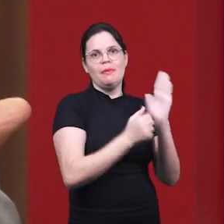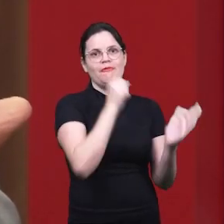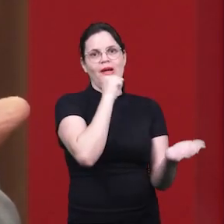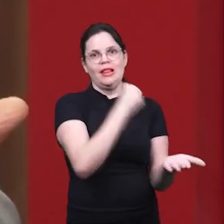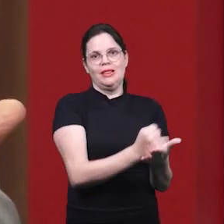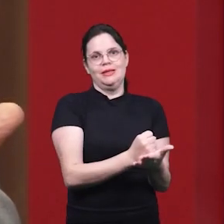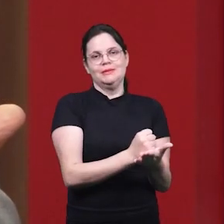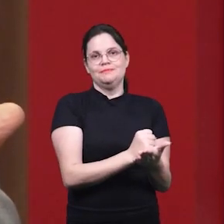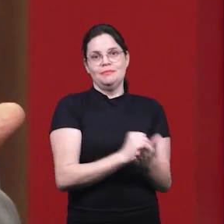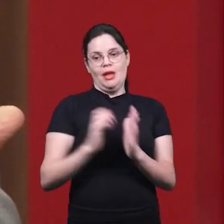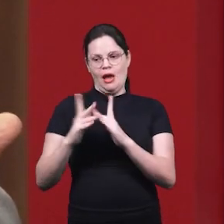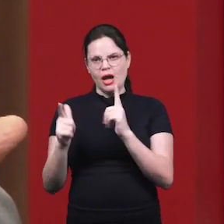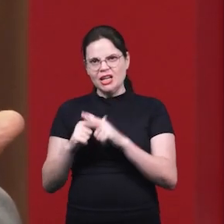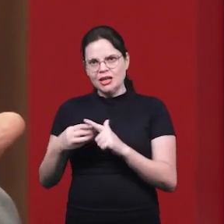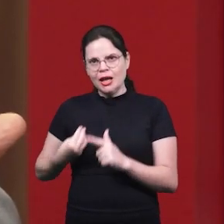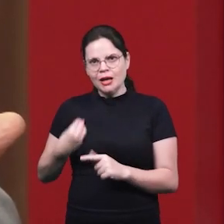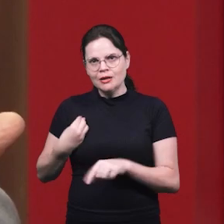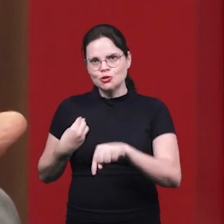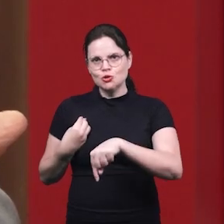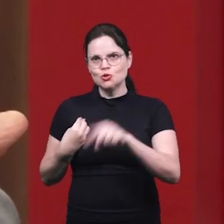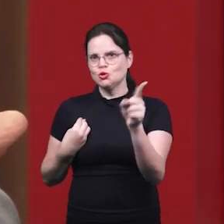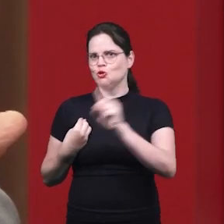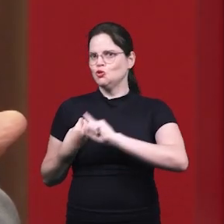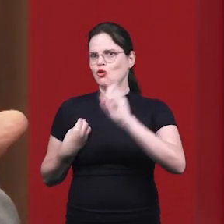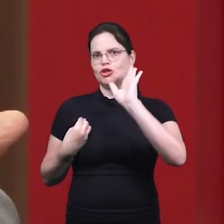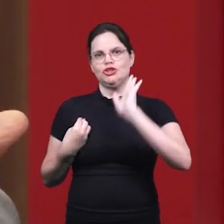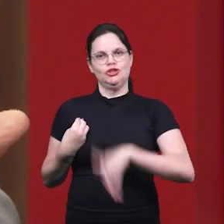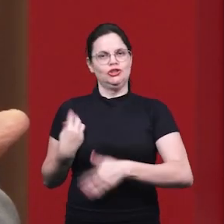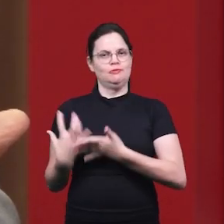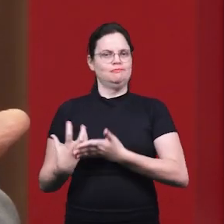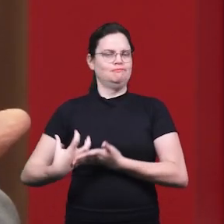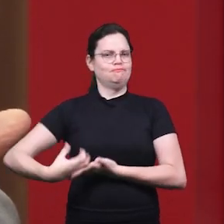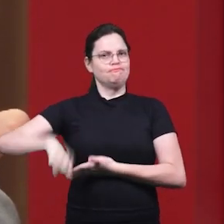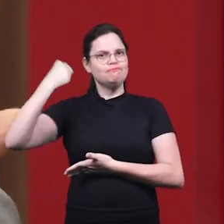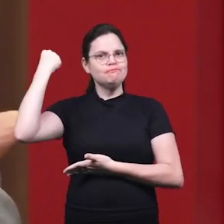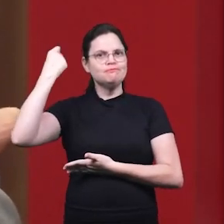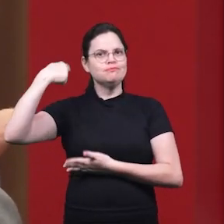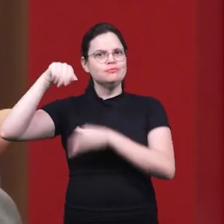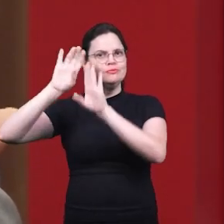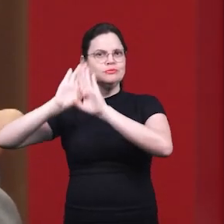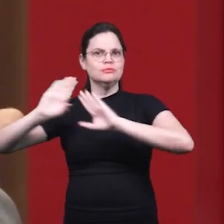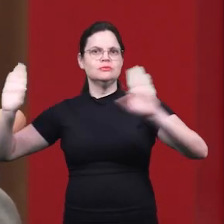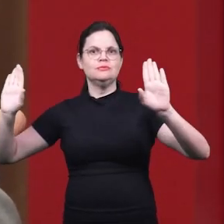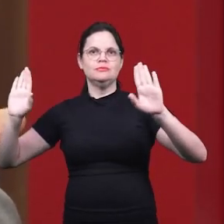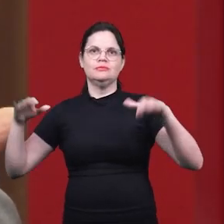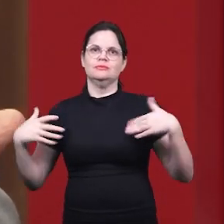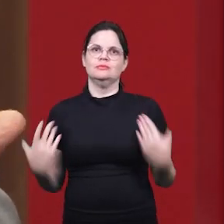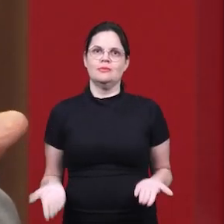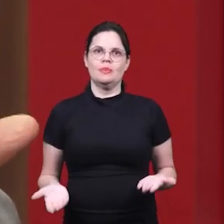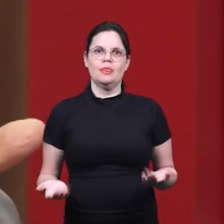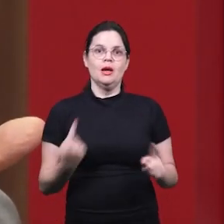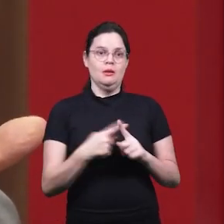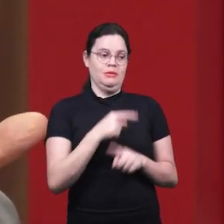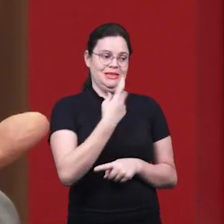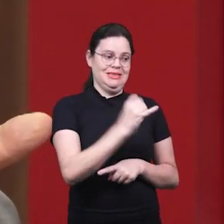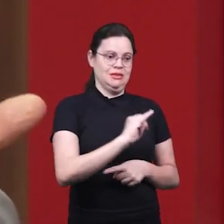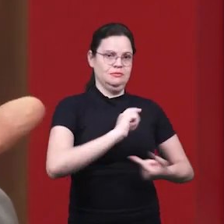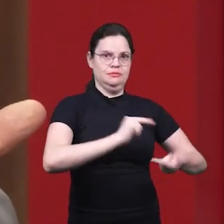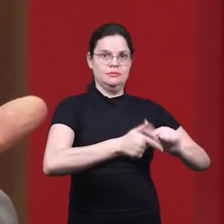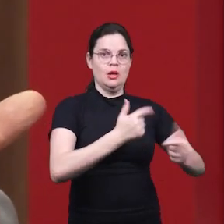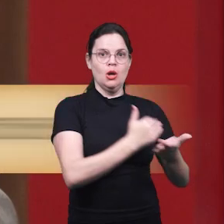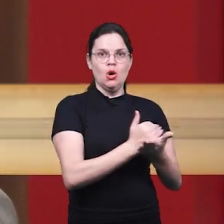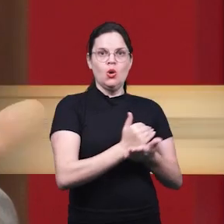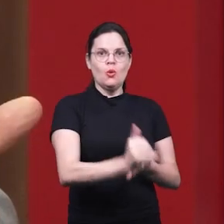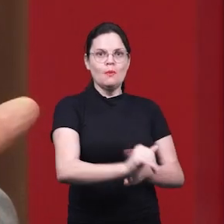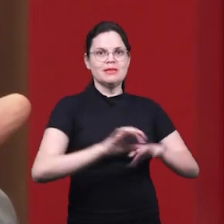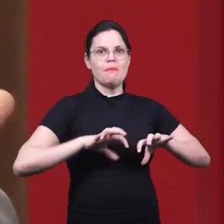podemos entender que o que impede de que Israel tome posse do lugar do templo, que se ele tomar posse, ele